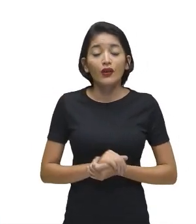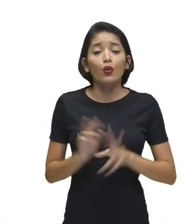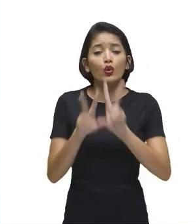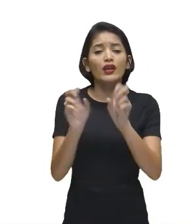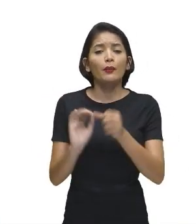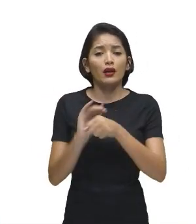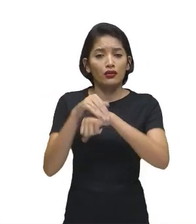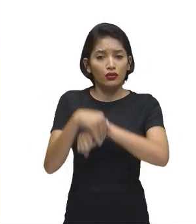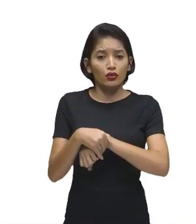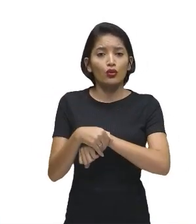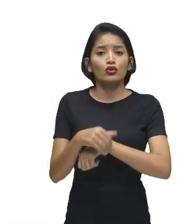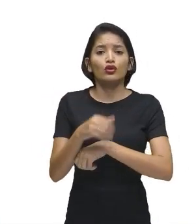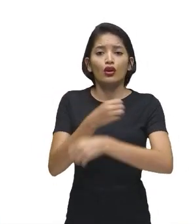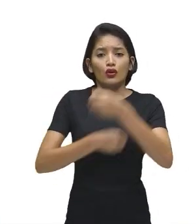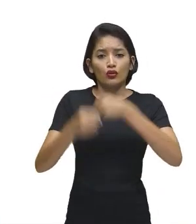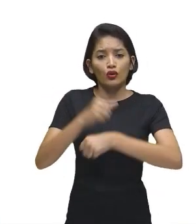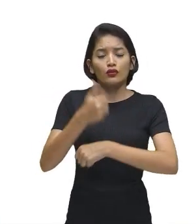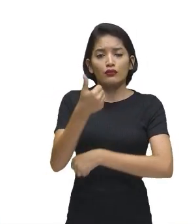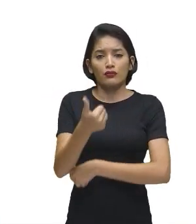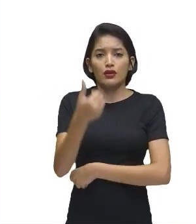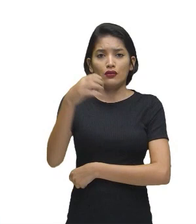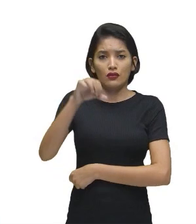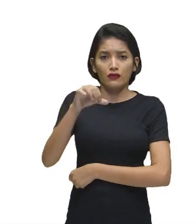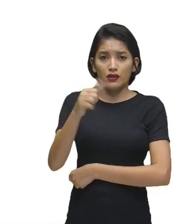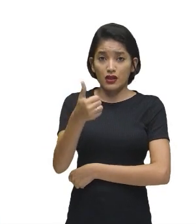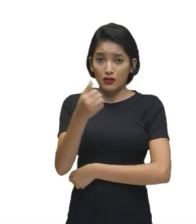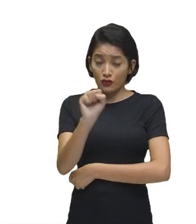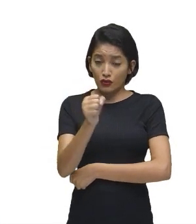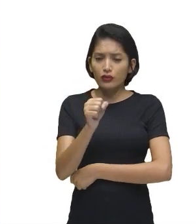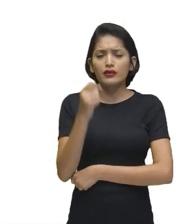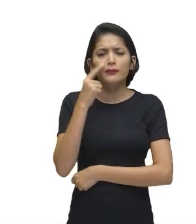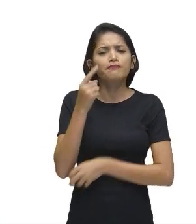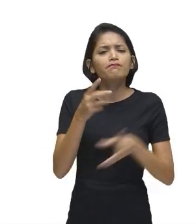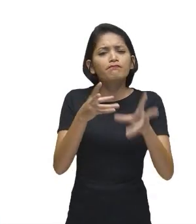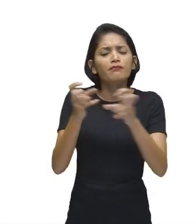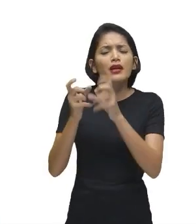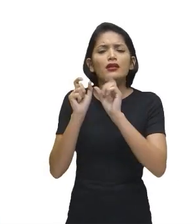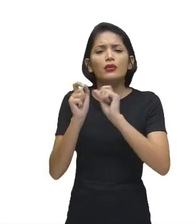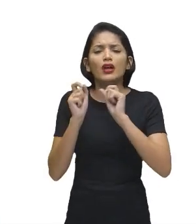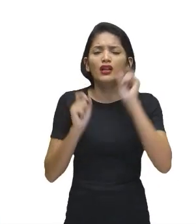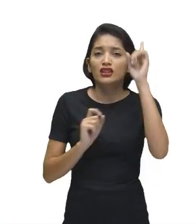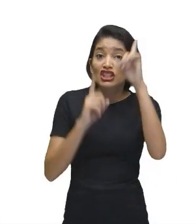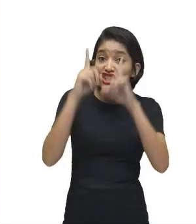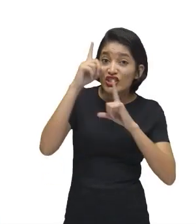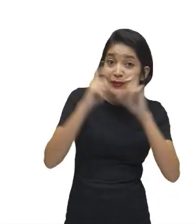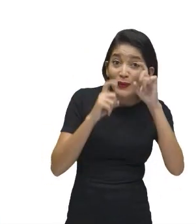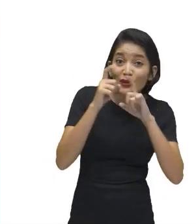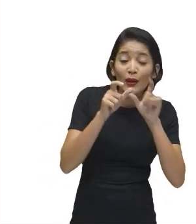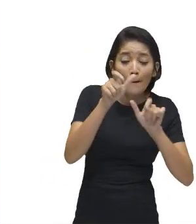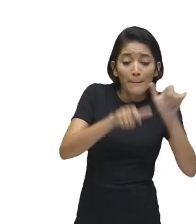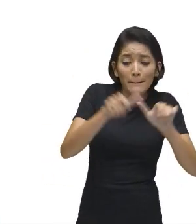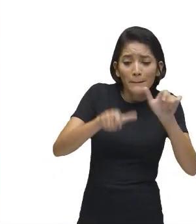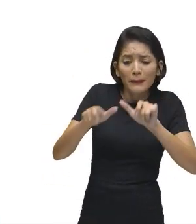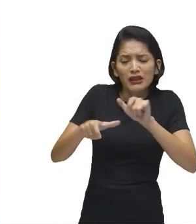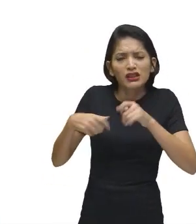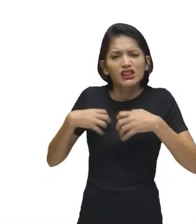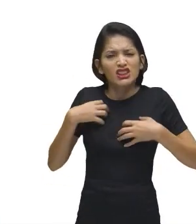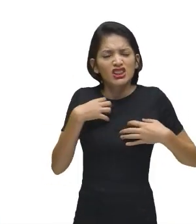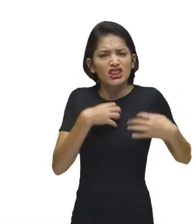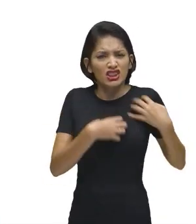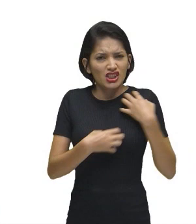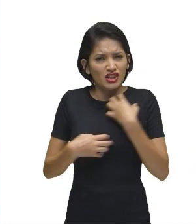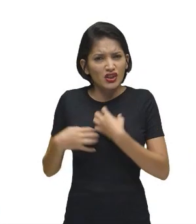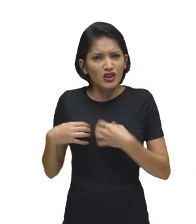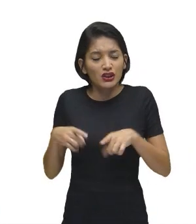1918, de Max Beckmann. Aqui vocês podem ver as expressões, olha, das pessoas, a angústia,